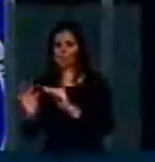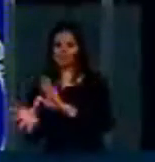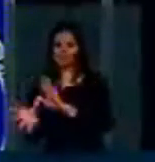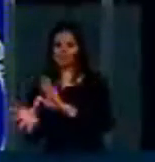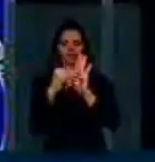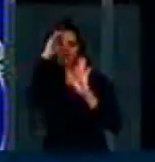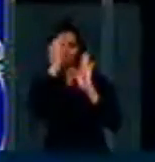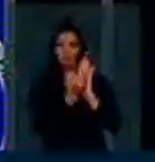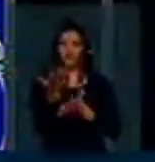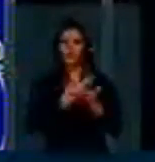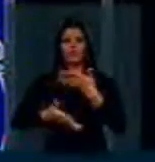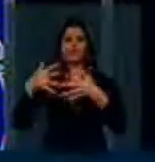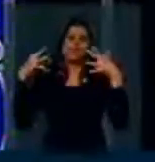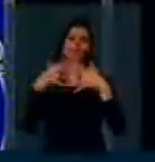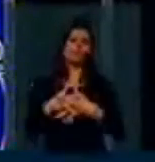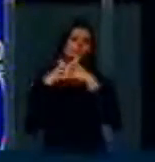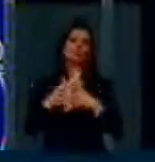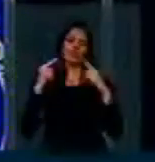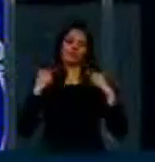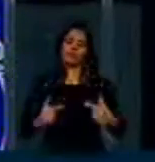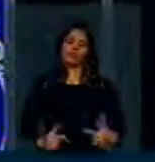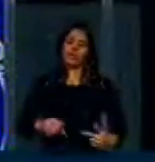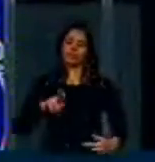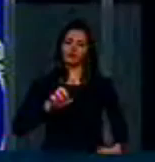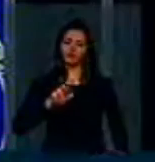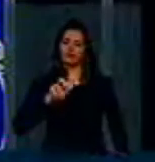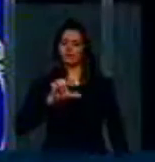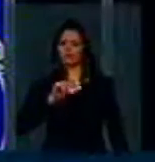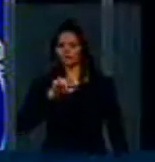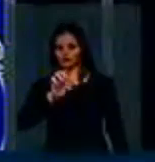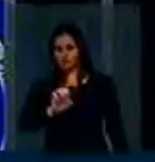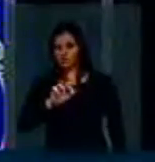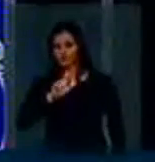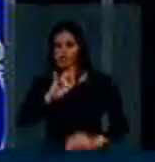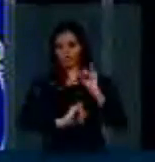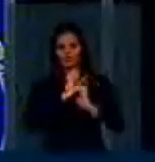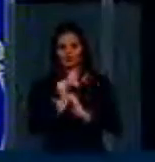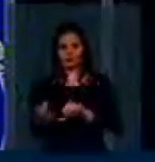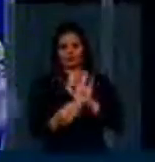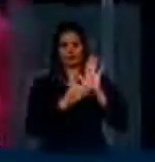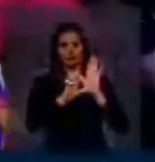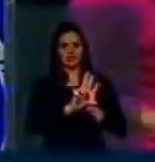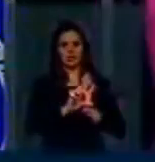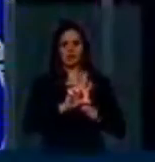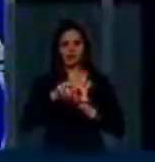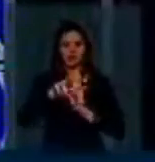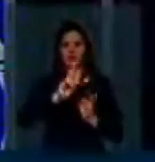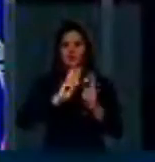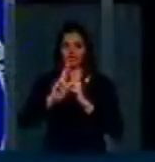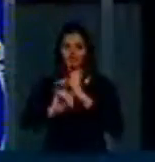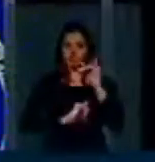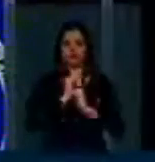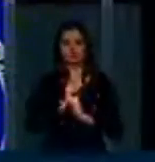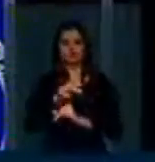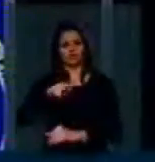de negócios da neutralidade de rede para dentro do Marco Civil da Internet. A rede tem que ser neutra, a privacidade